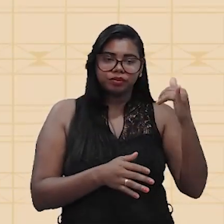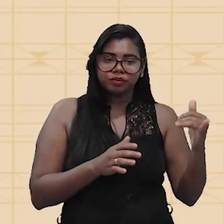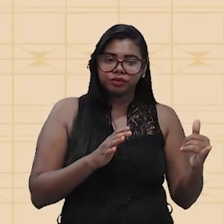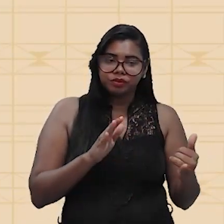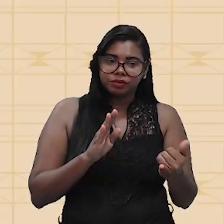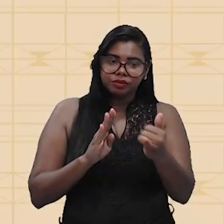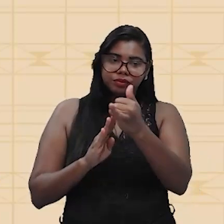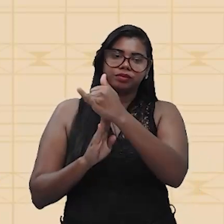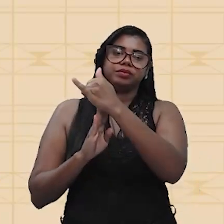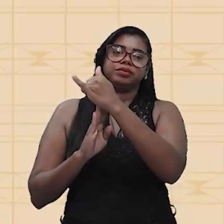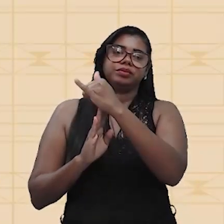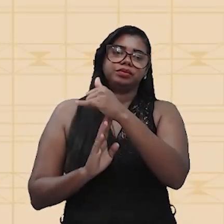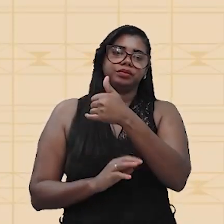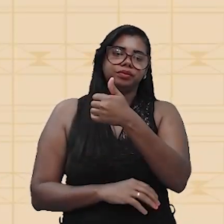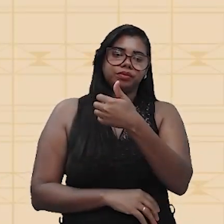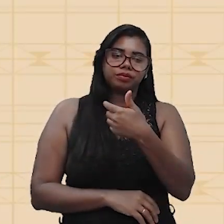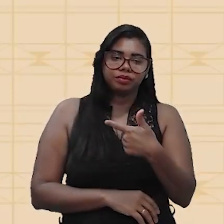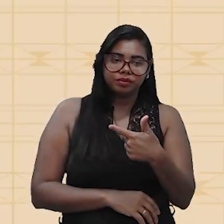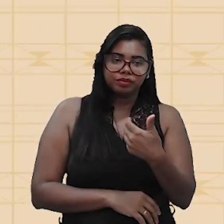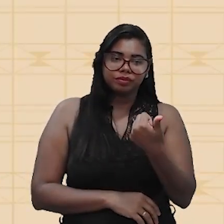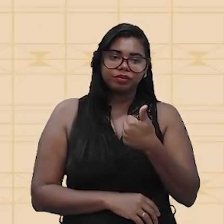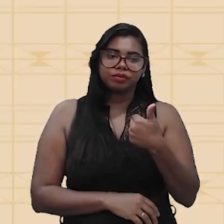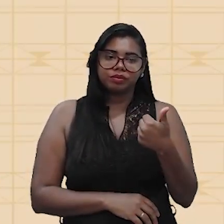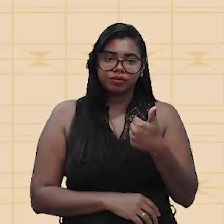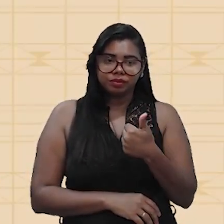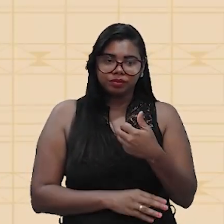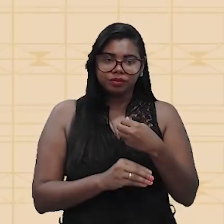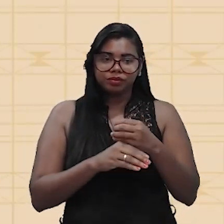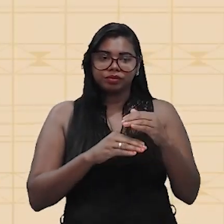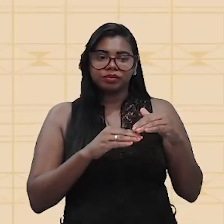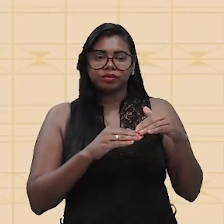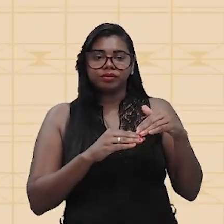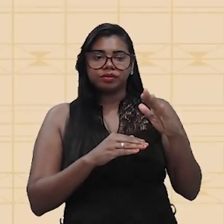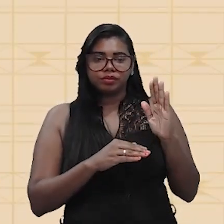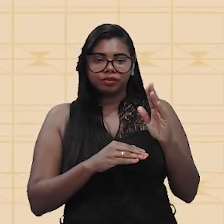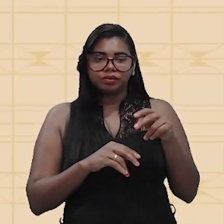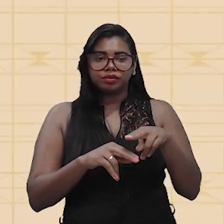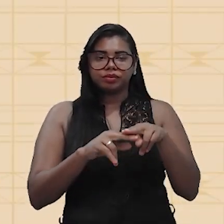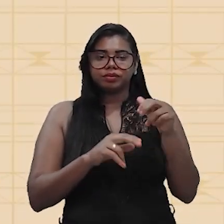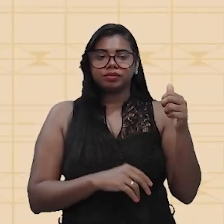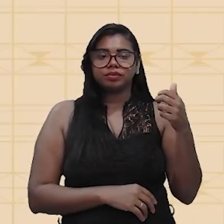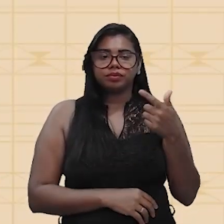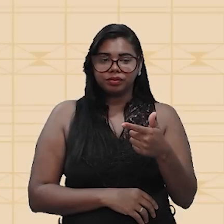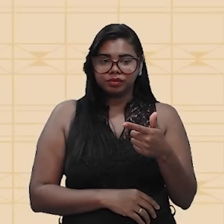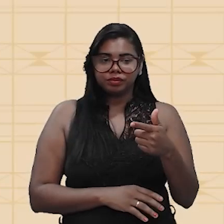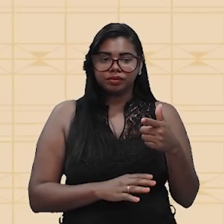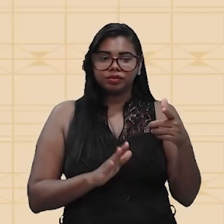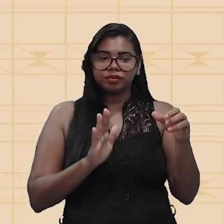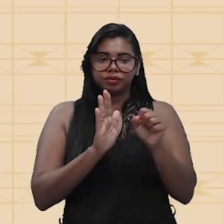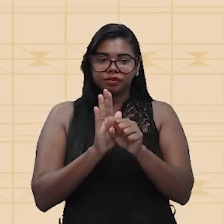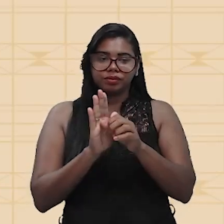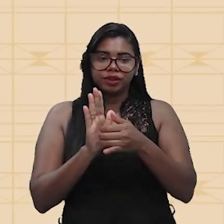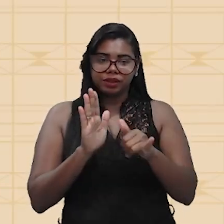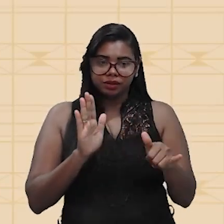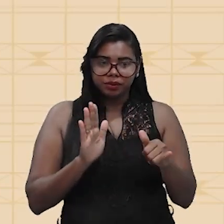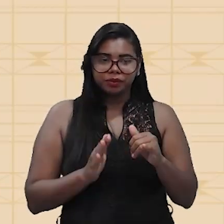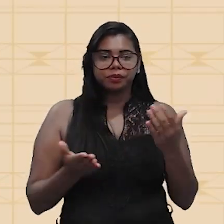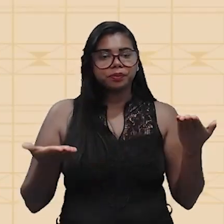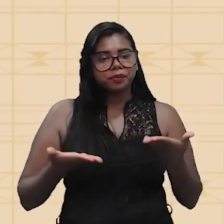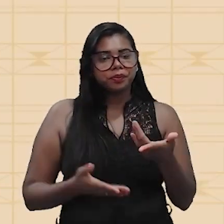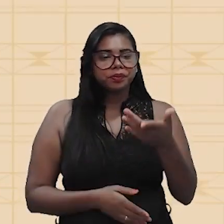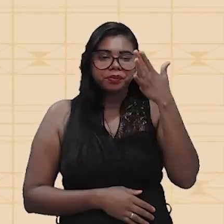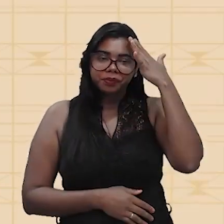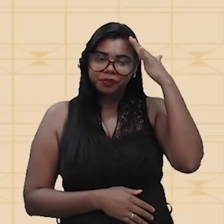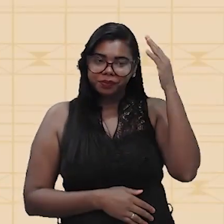12, primeiramente na parte maior, por isso que 12 é um receptor. Agora que você sabe quem são os geradores